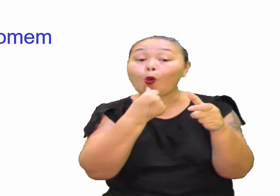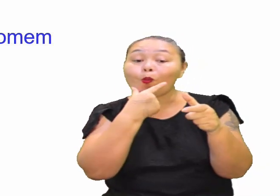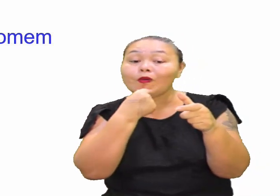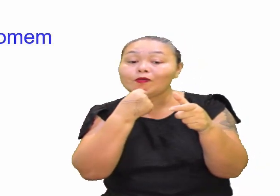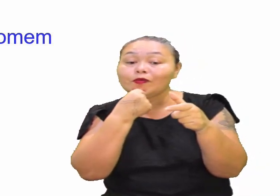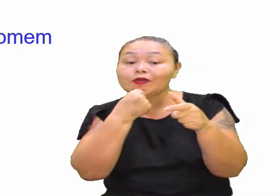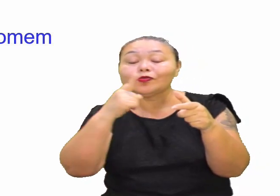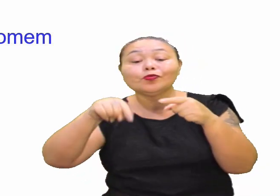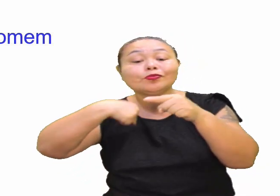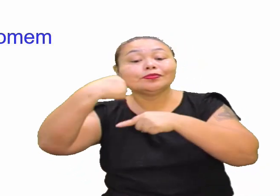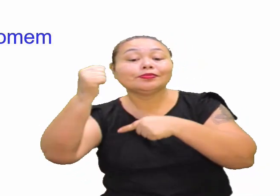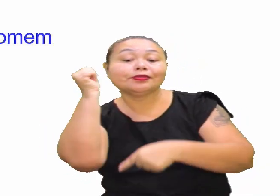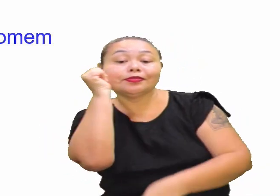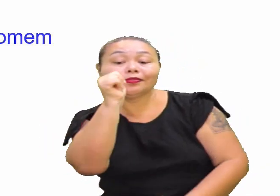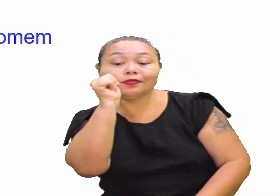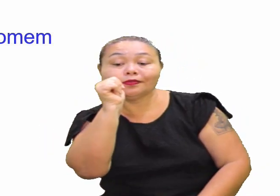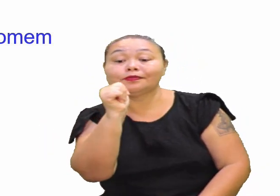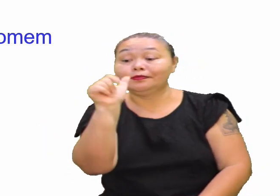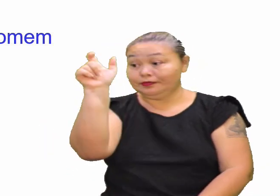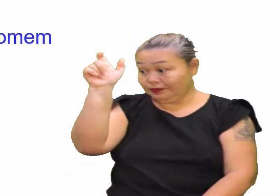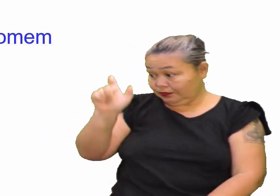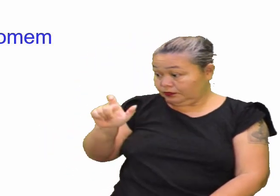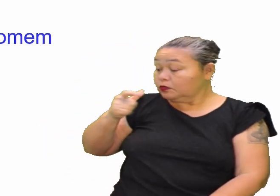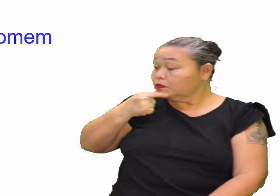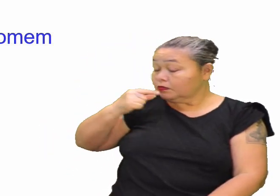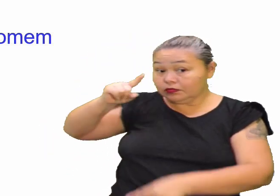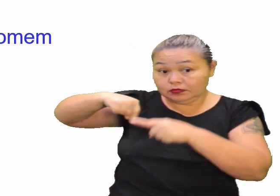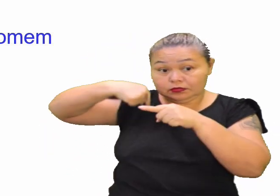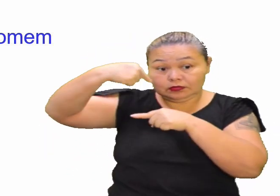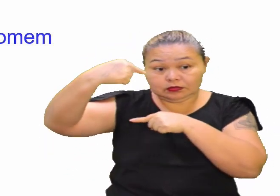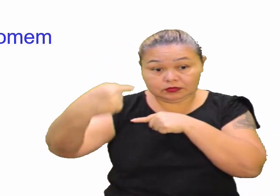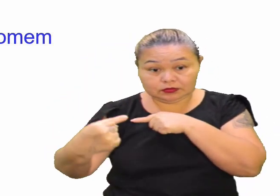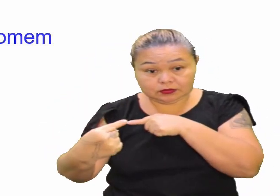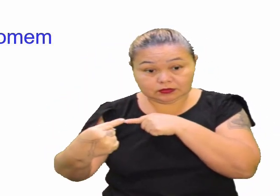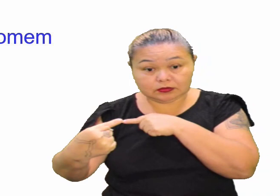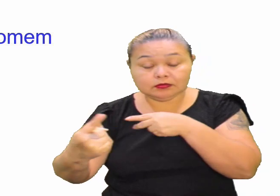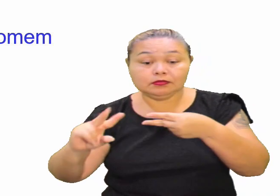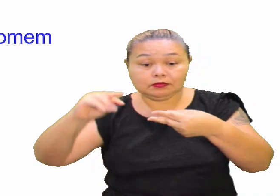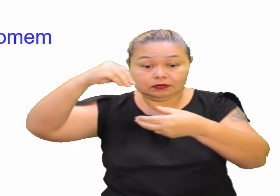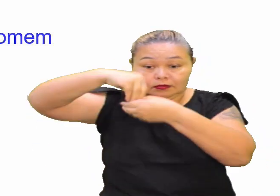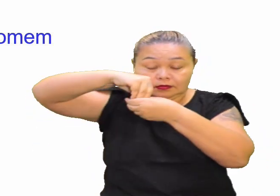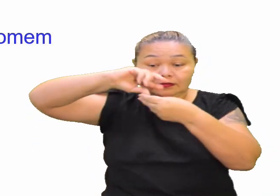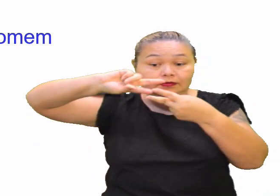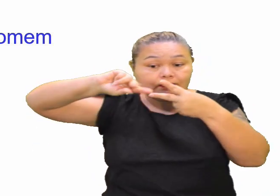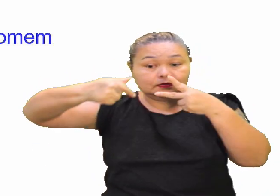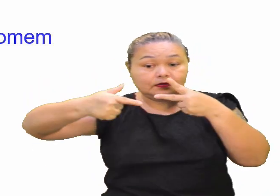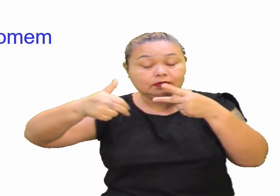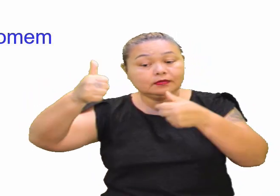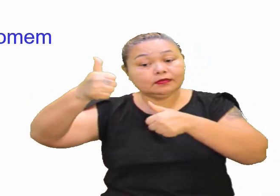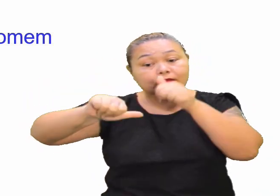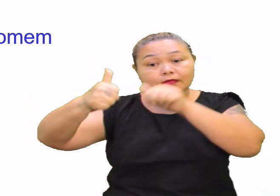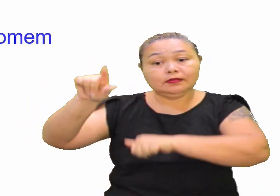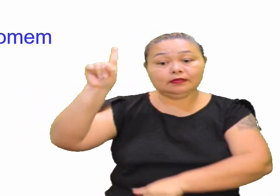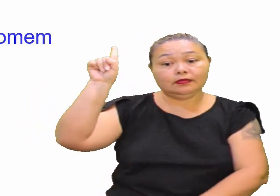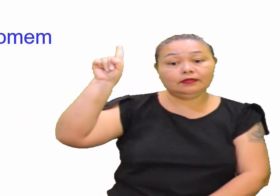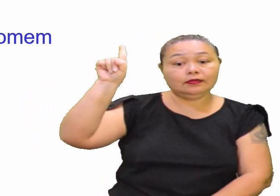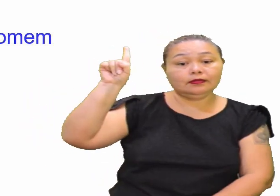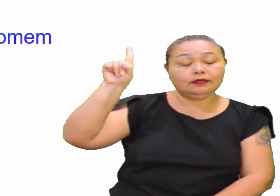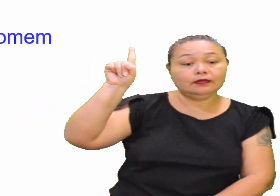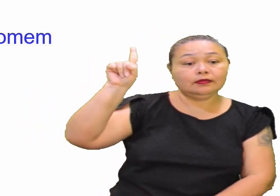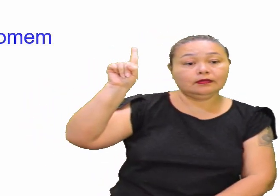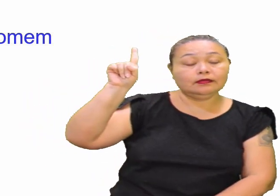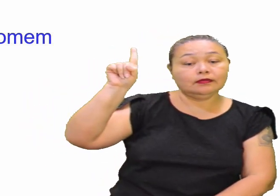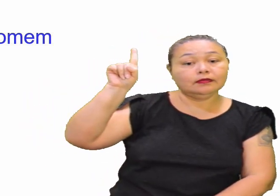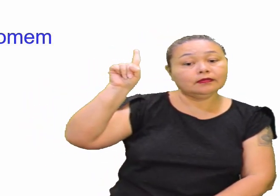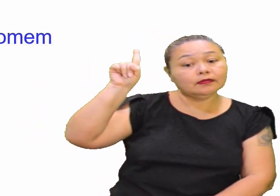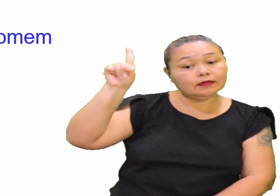E. O fenótipo normal é condicionado por um gene dominante. Verdade, normal é considerado por um